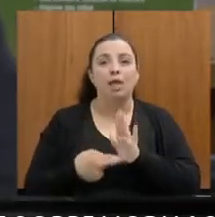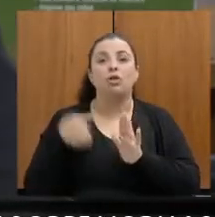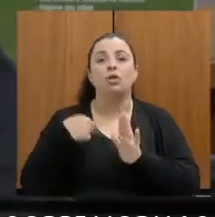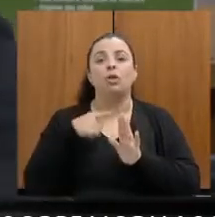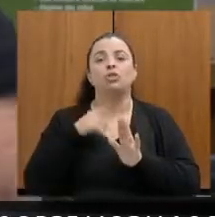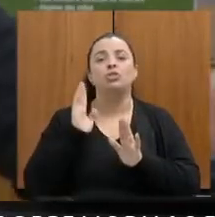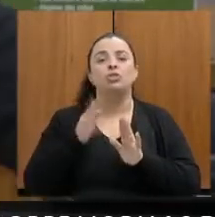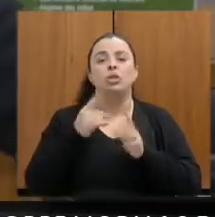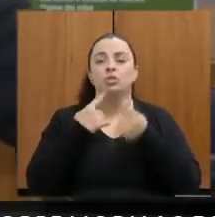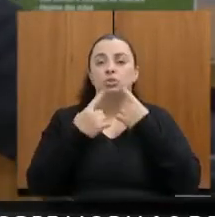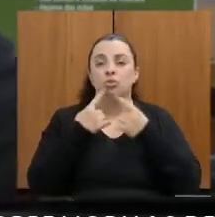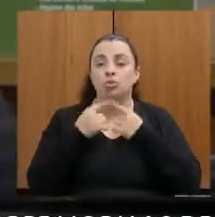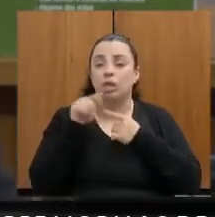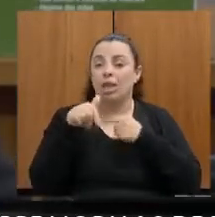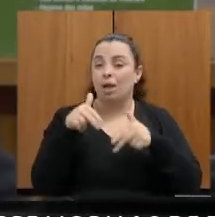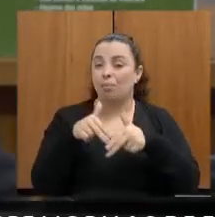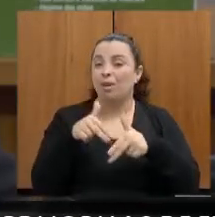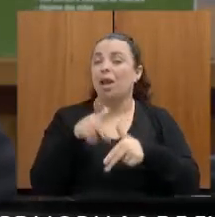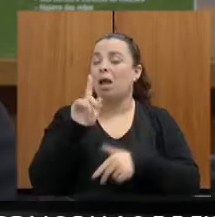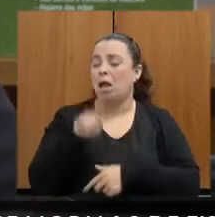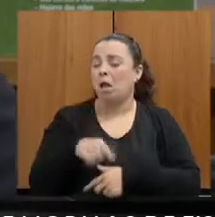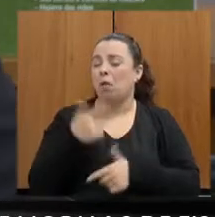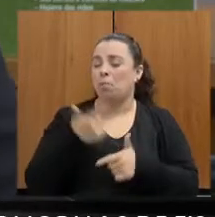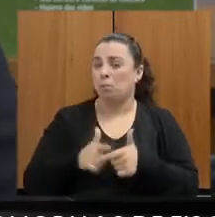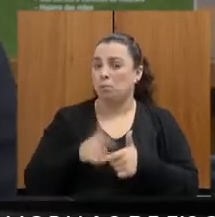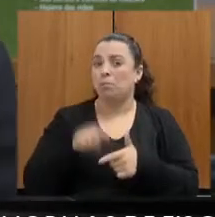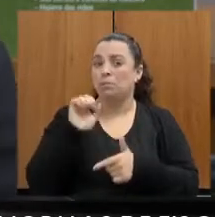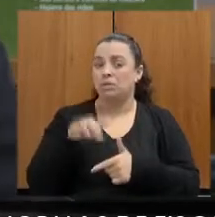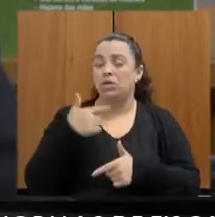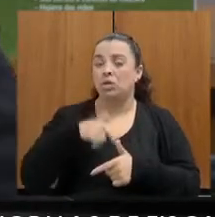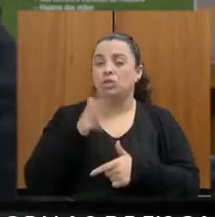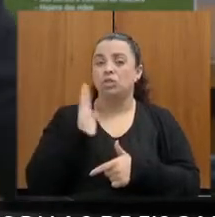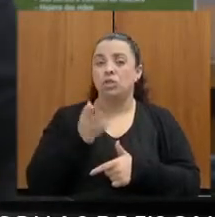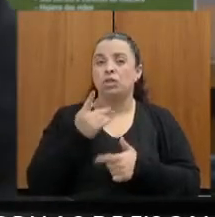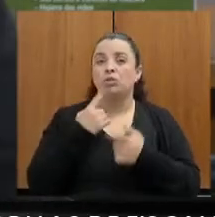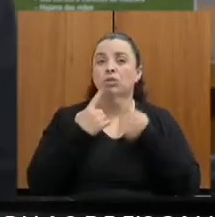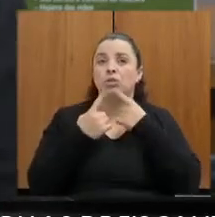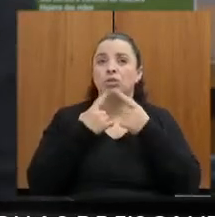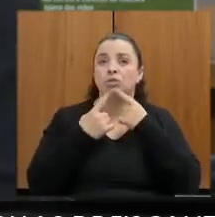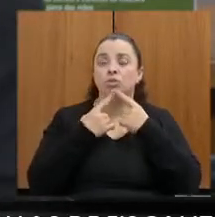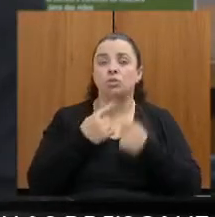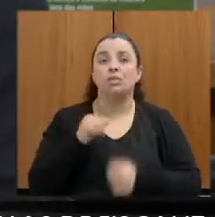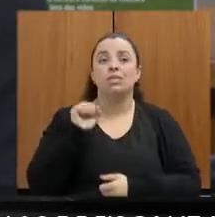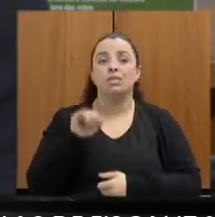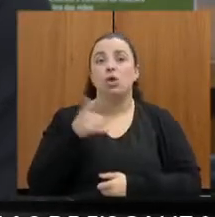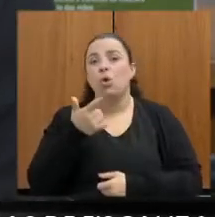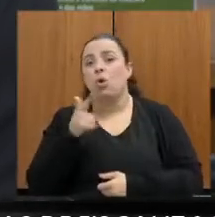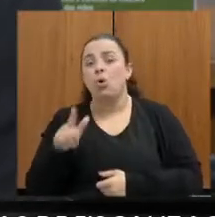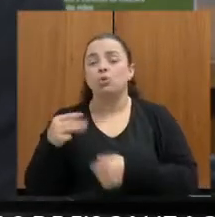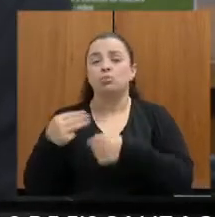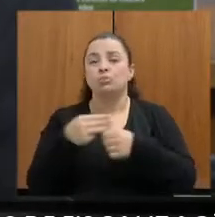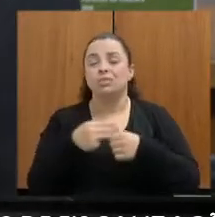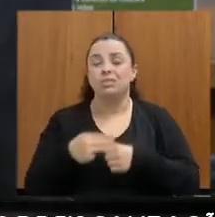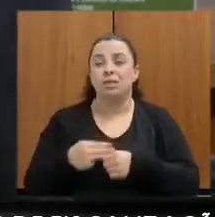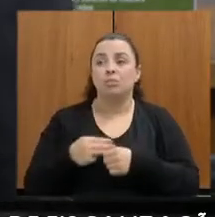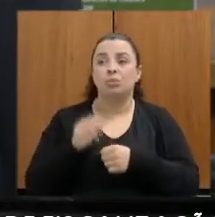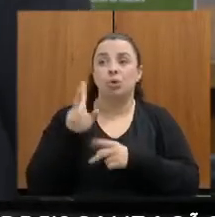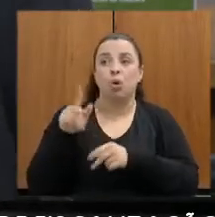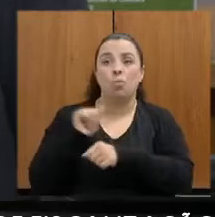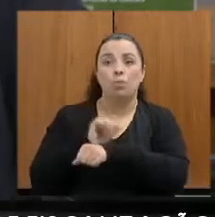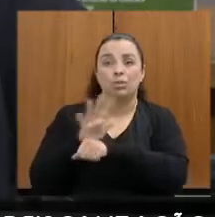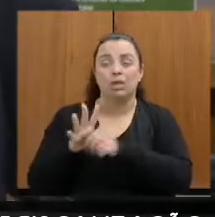realmente é um problema e já deixa um ponto de atenção aqui que se os outros municípios com Montes Claros fazer a mesma coisa vai ser um problema para